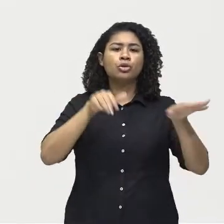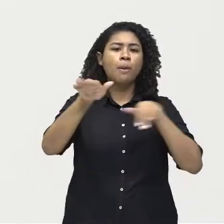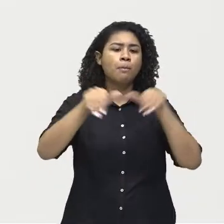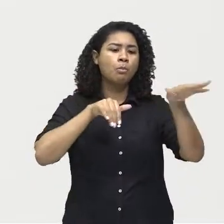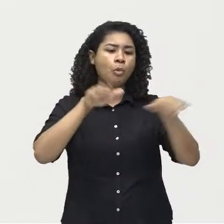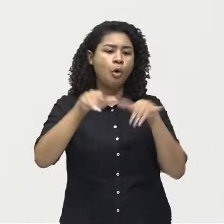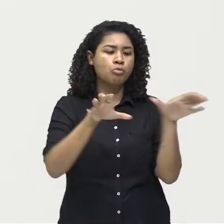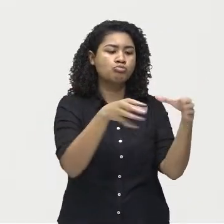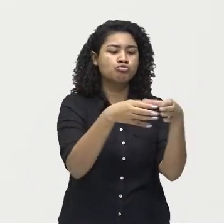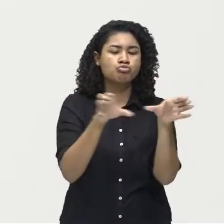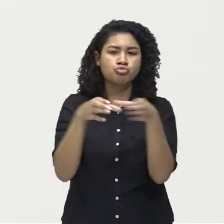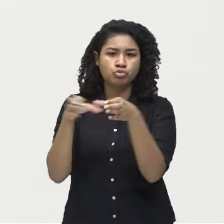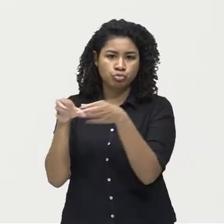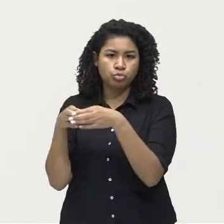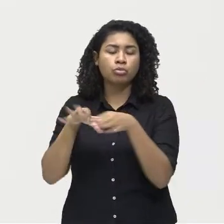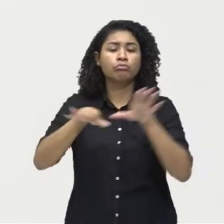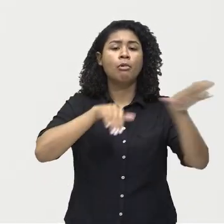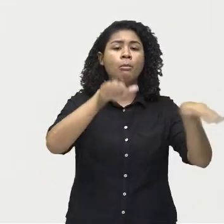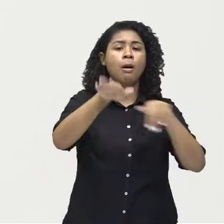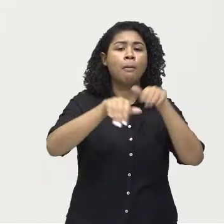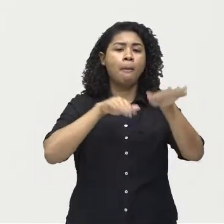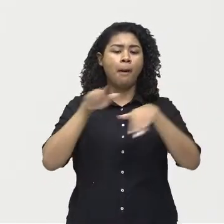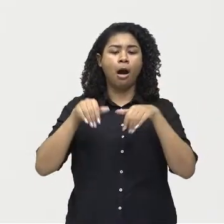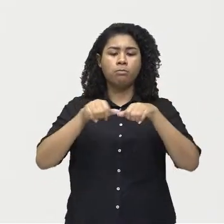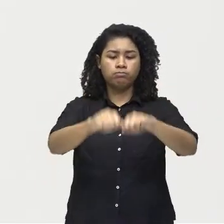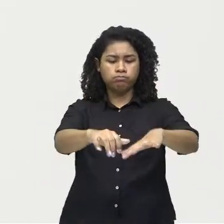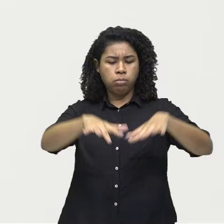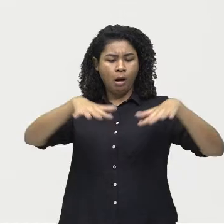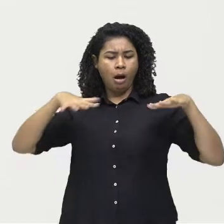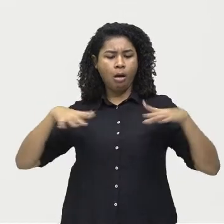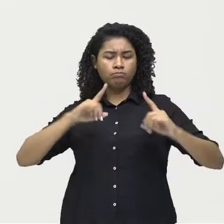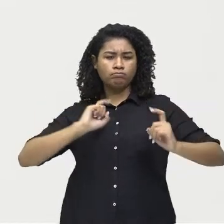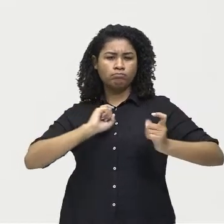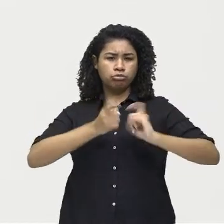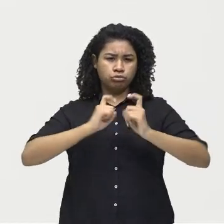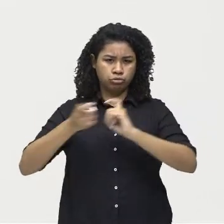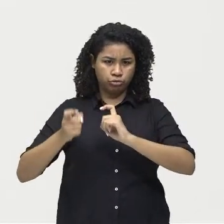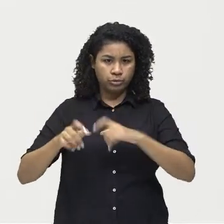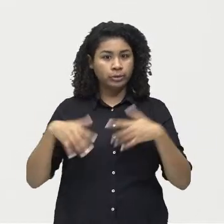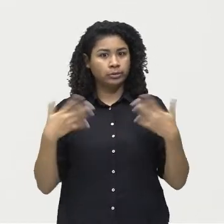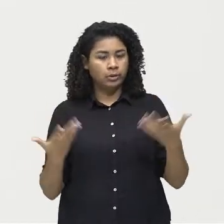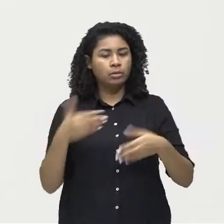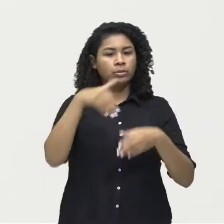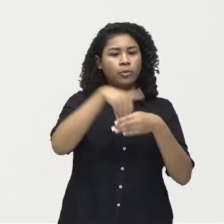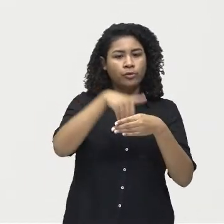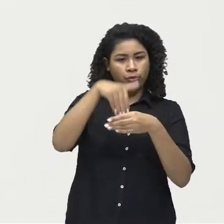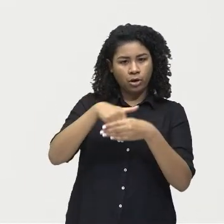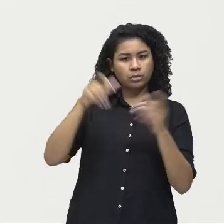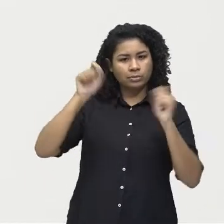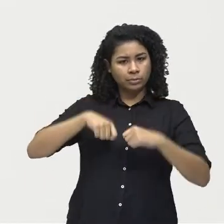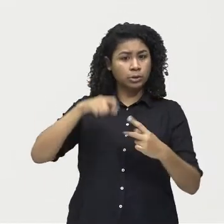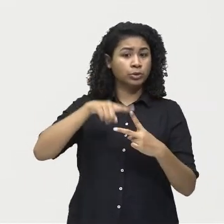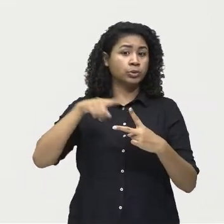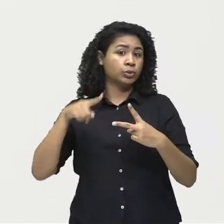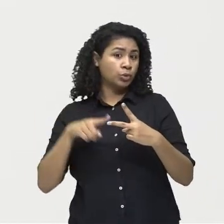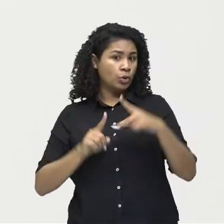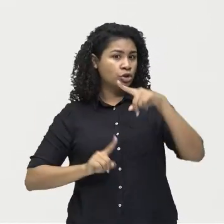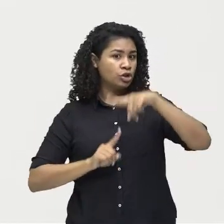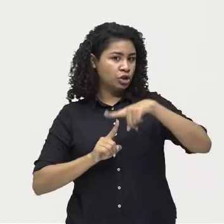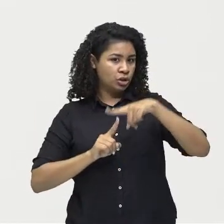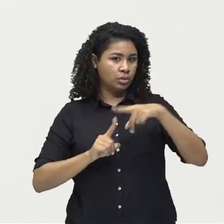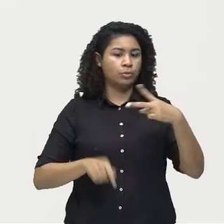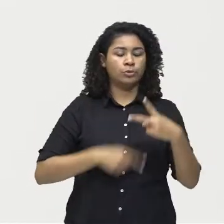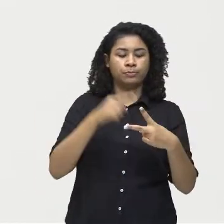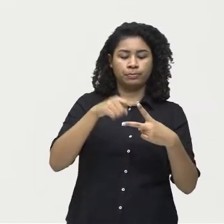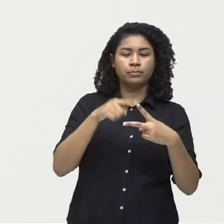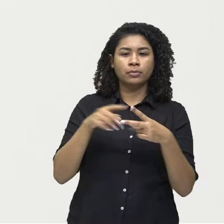que reunia membros dos três estados. Seria feita, então, uma votação que poderia ocorrer de duas maneiras, por